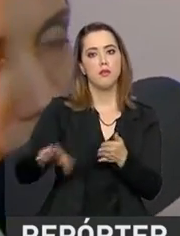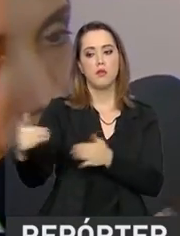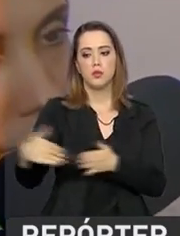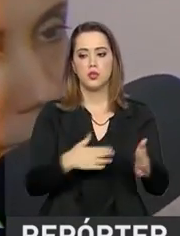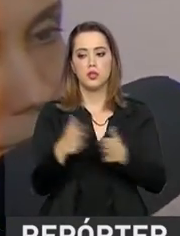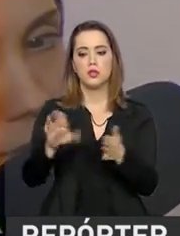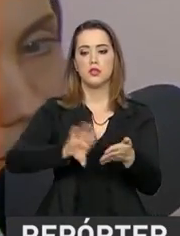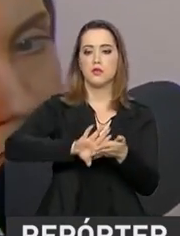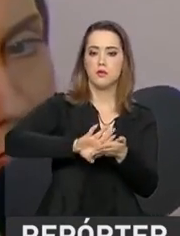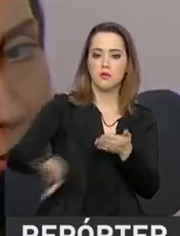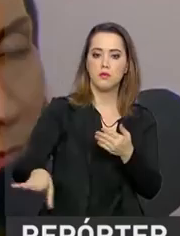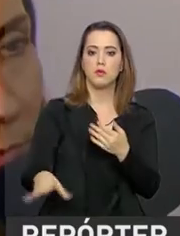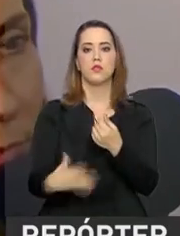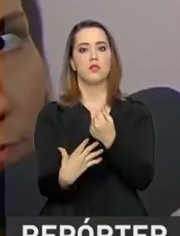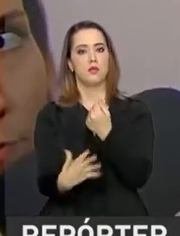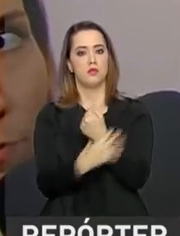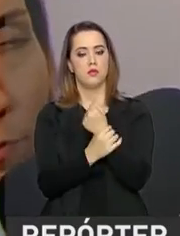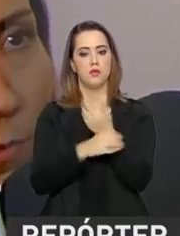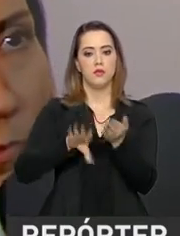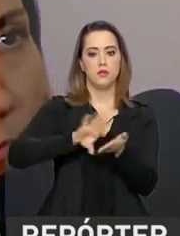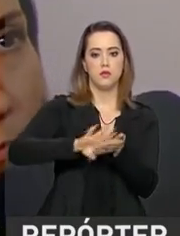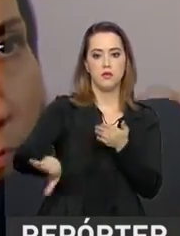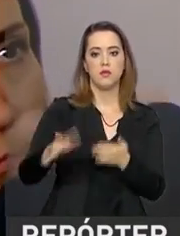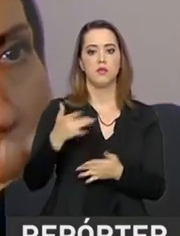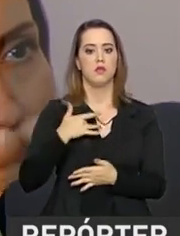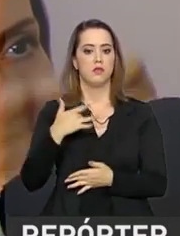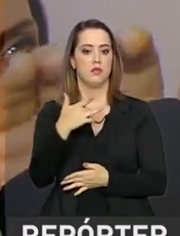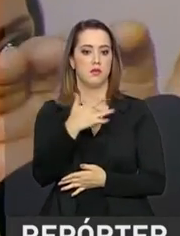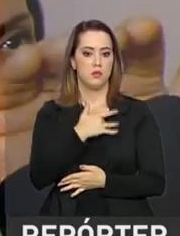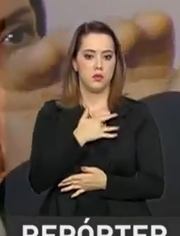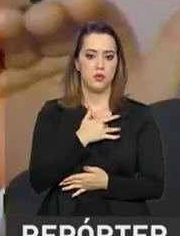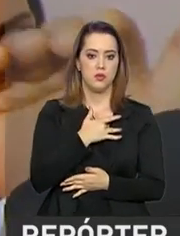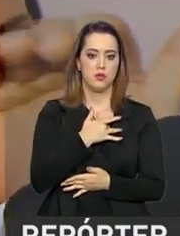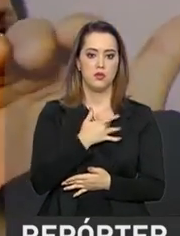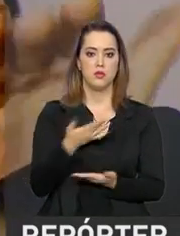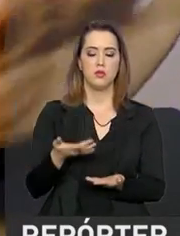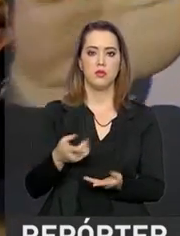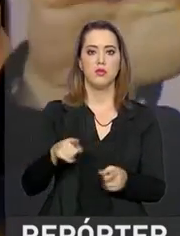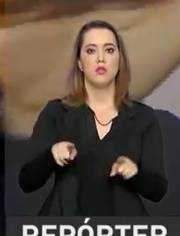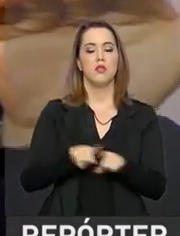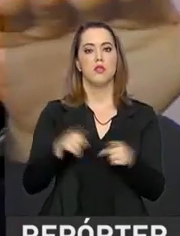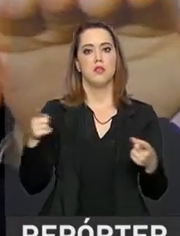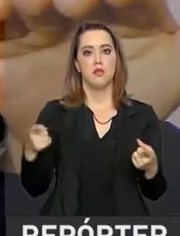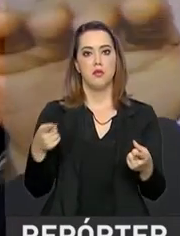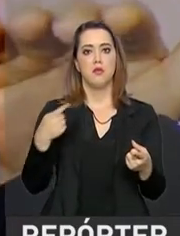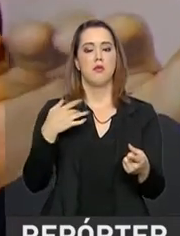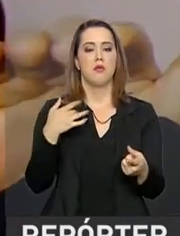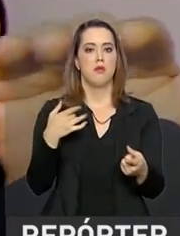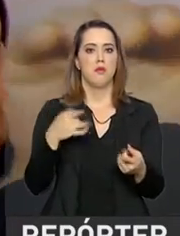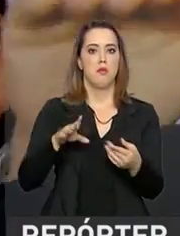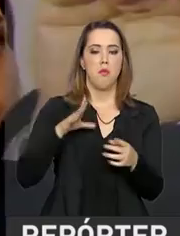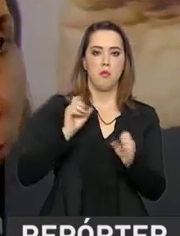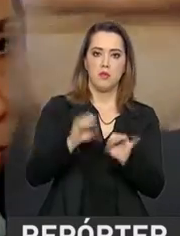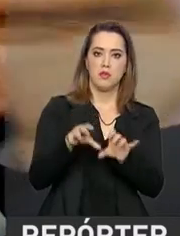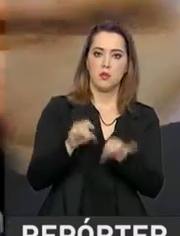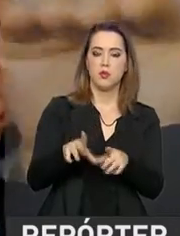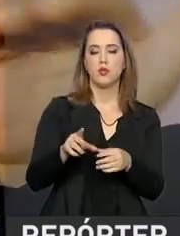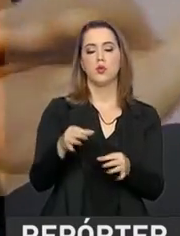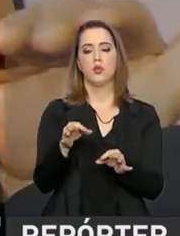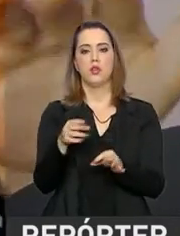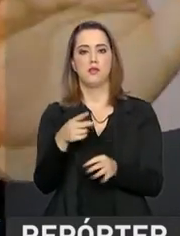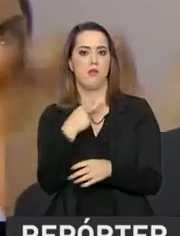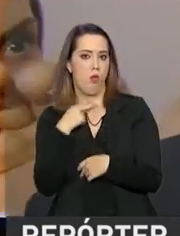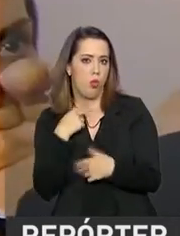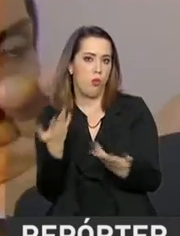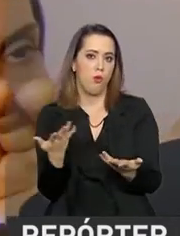segurança vamos tirar um pouco da saúde não podemos tirar saúde saúde e educação porque o nível é mantido concional